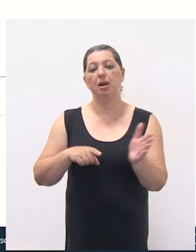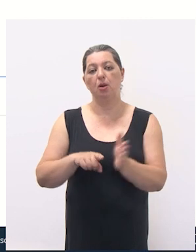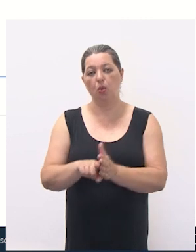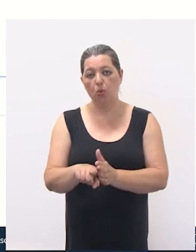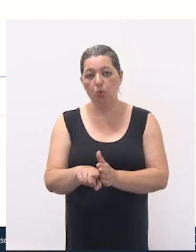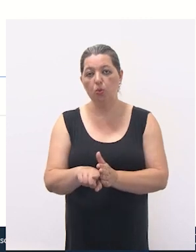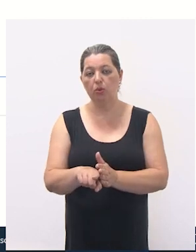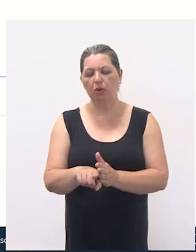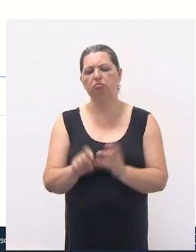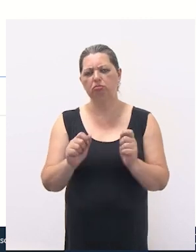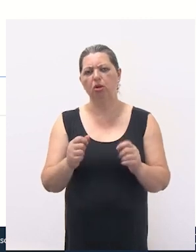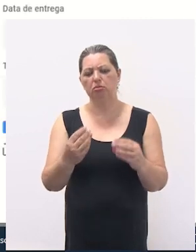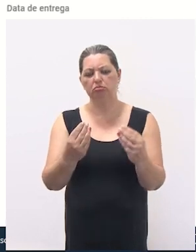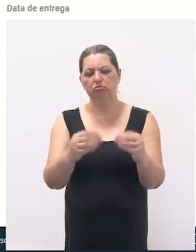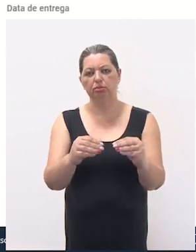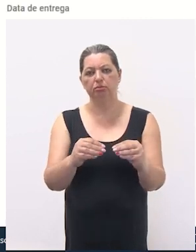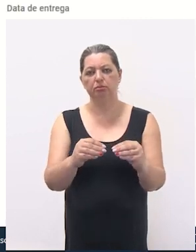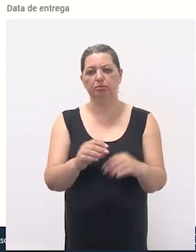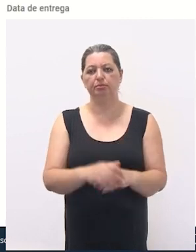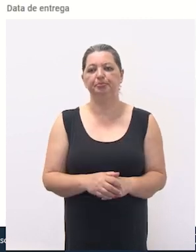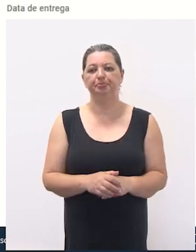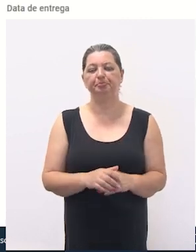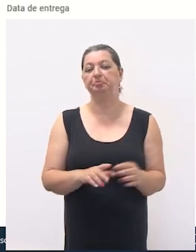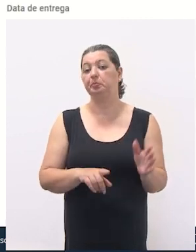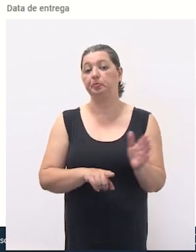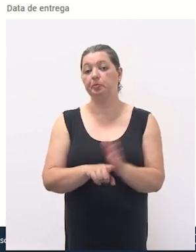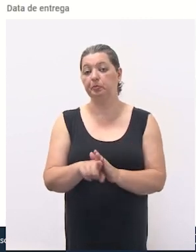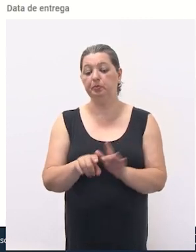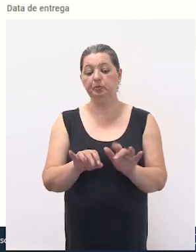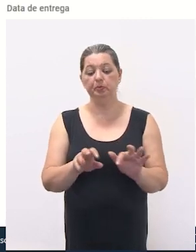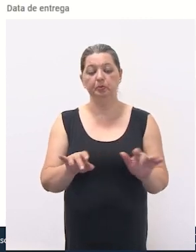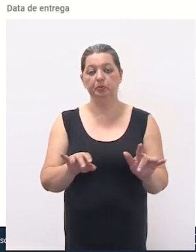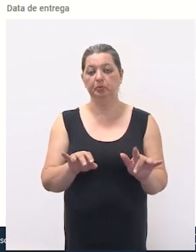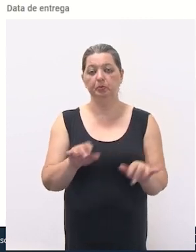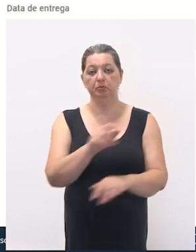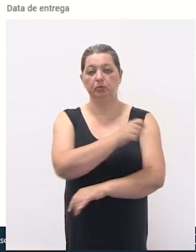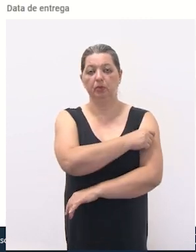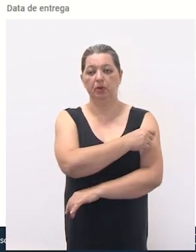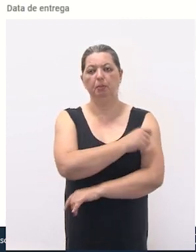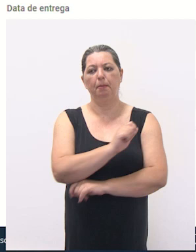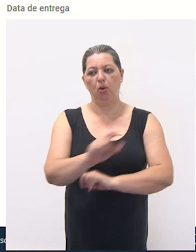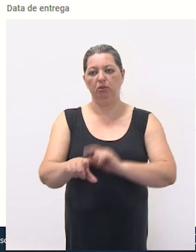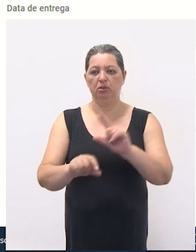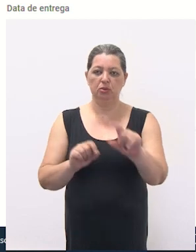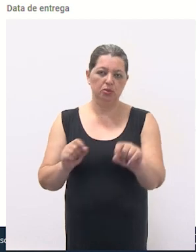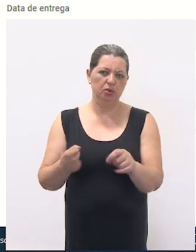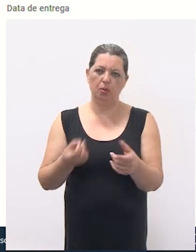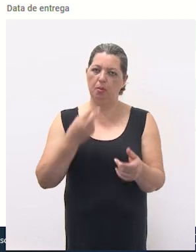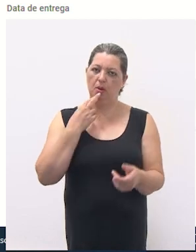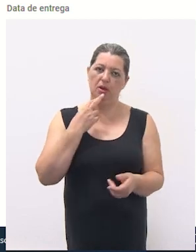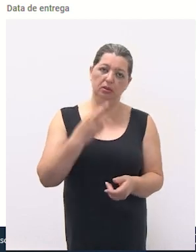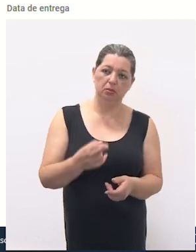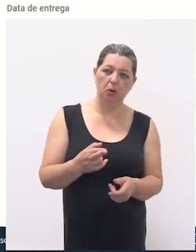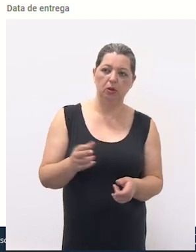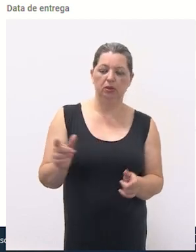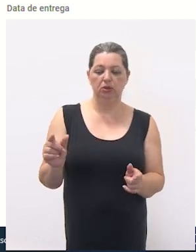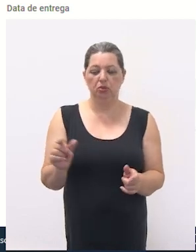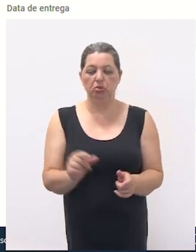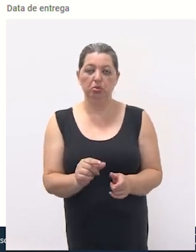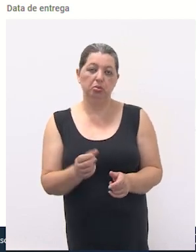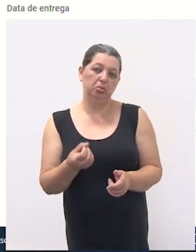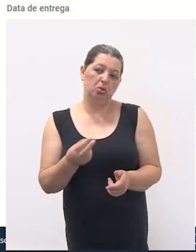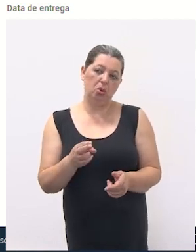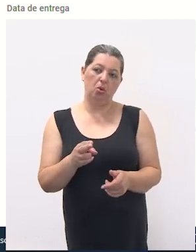colocar uma pergunta para os alunos, né? Aqui você pode escolher como resposta curta ou múltipla